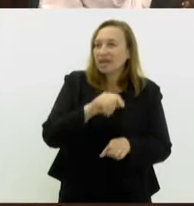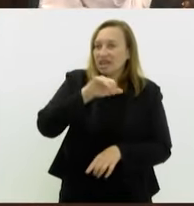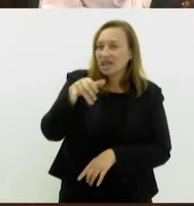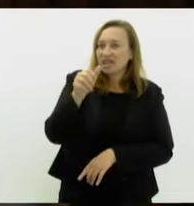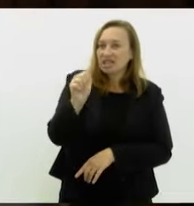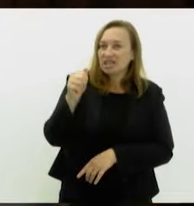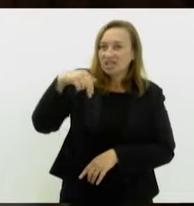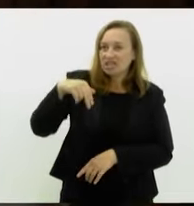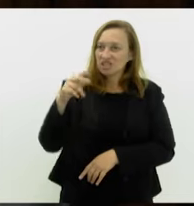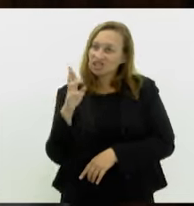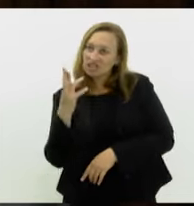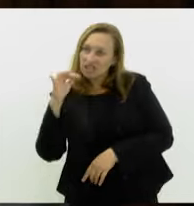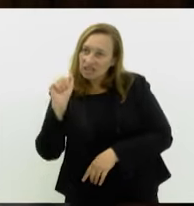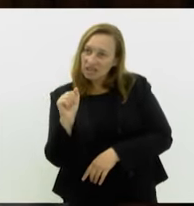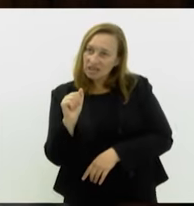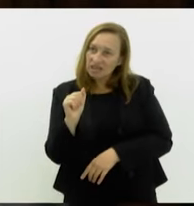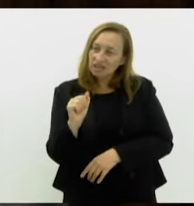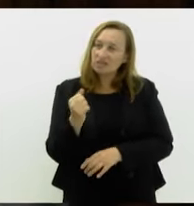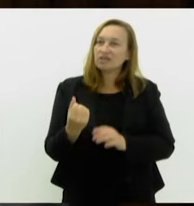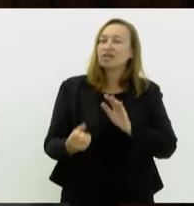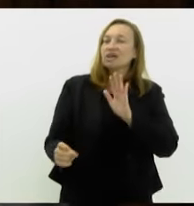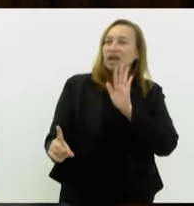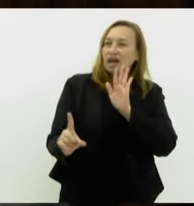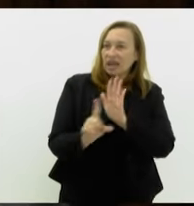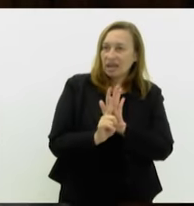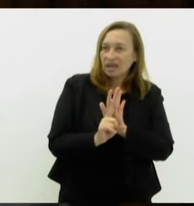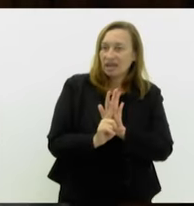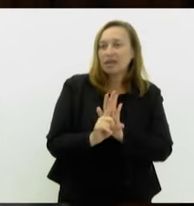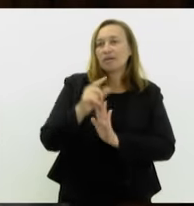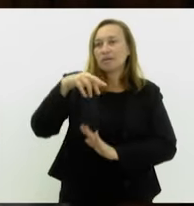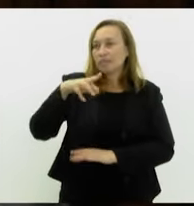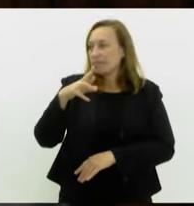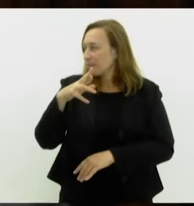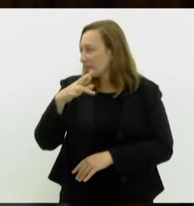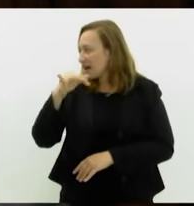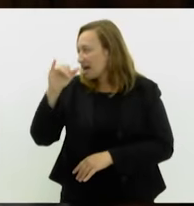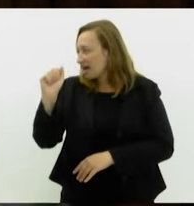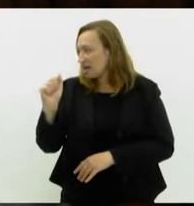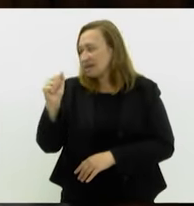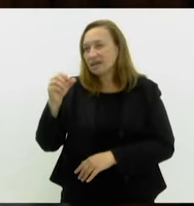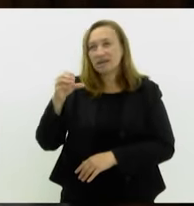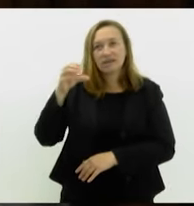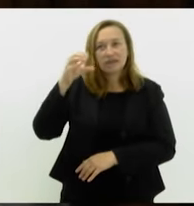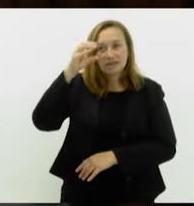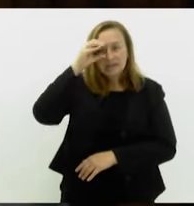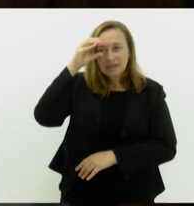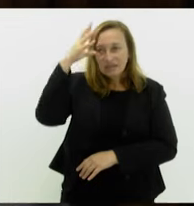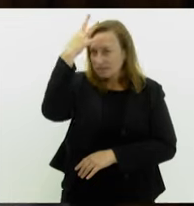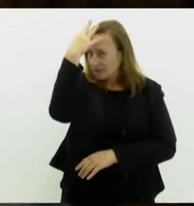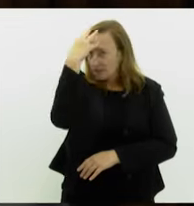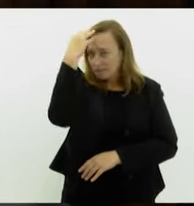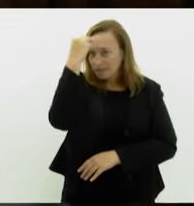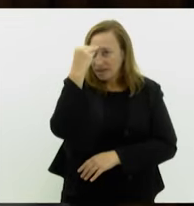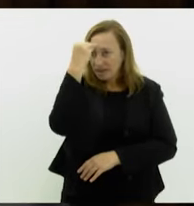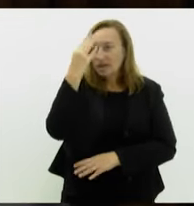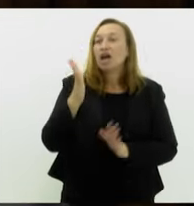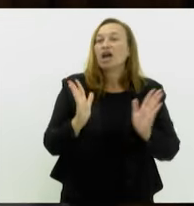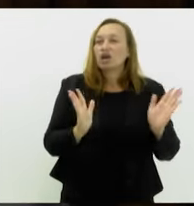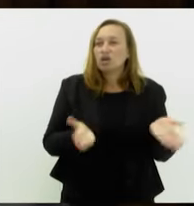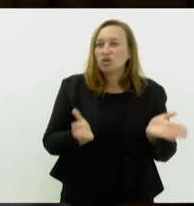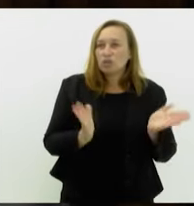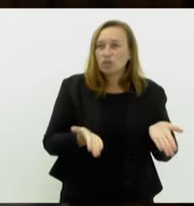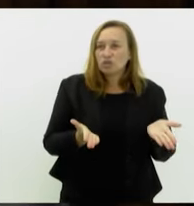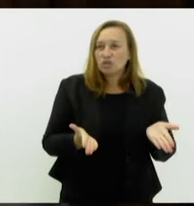relatora da Lei Maria da Penha e hoje a deputada Soraia faz o seu